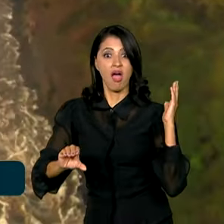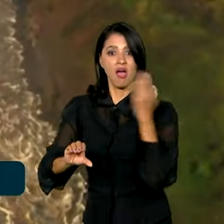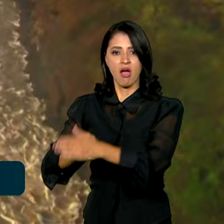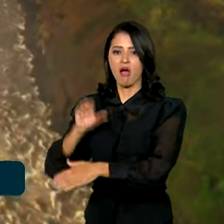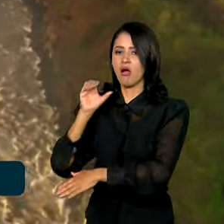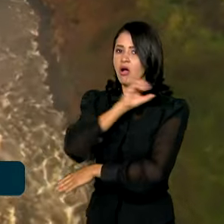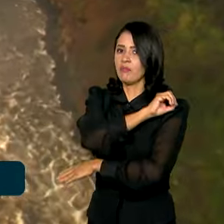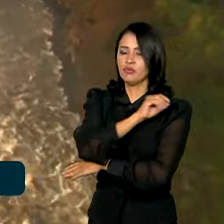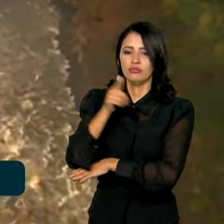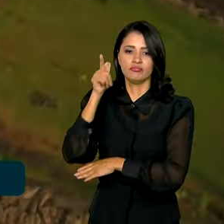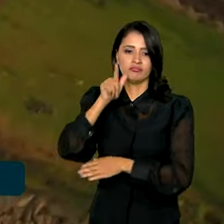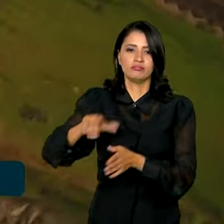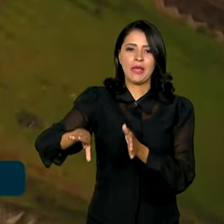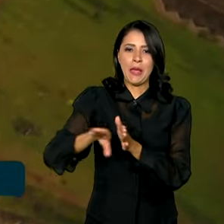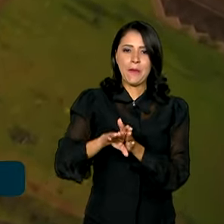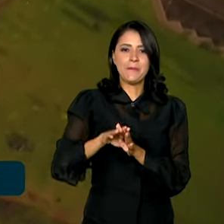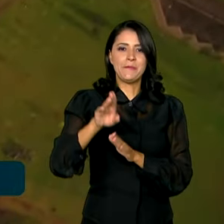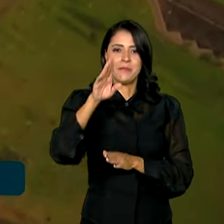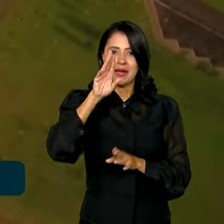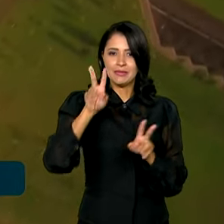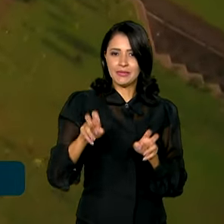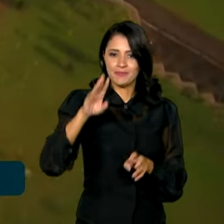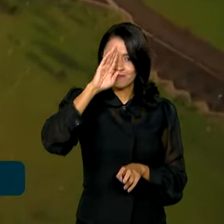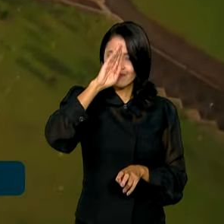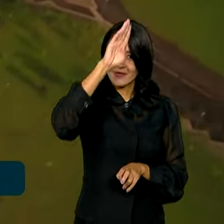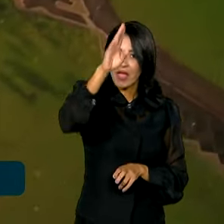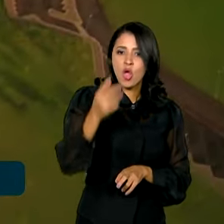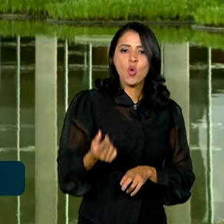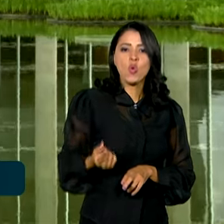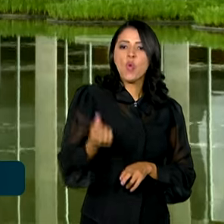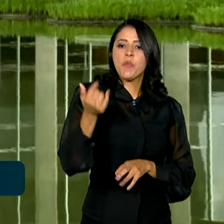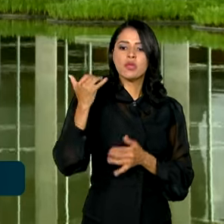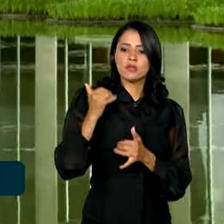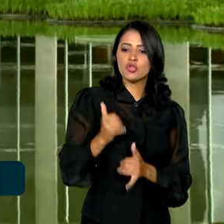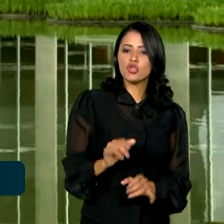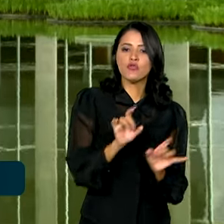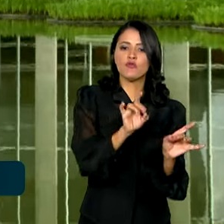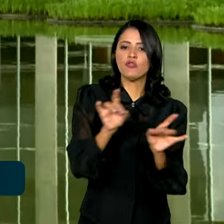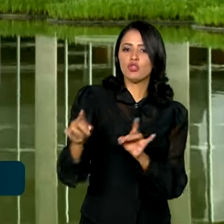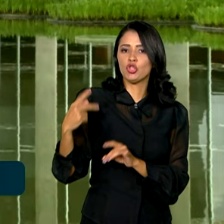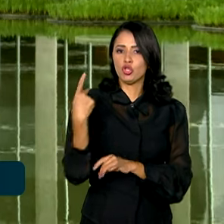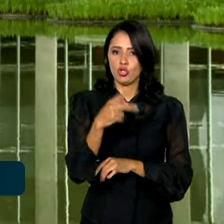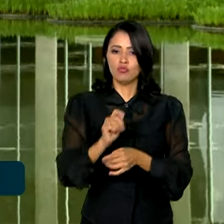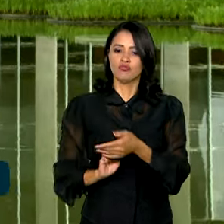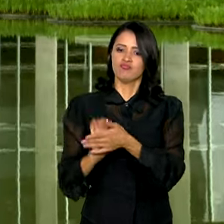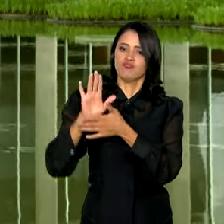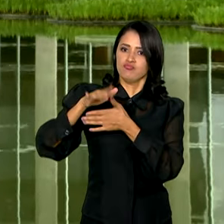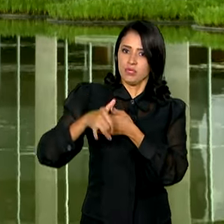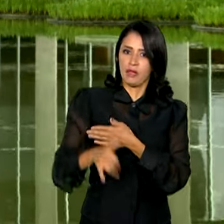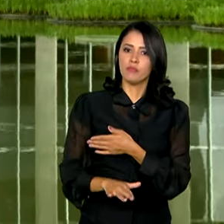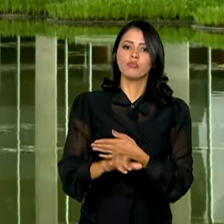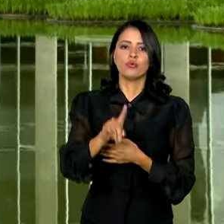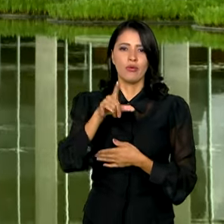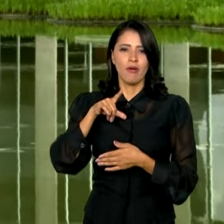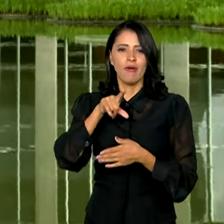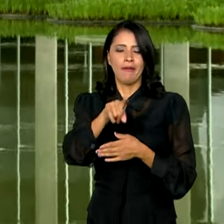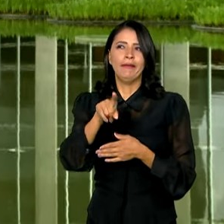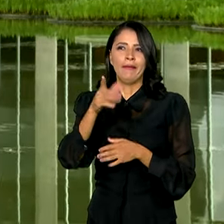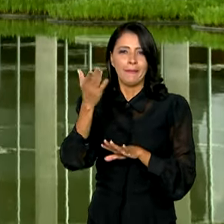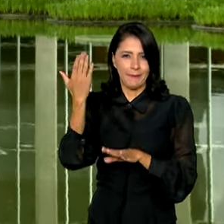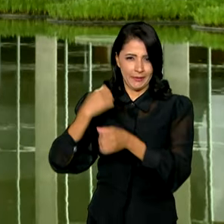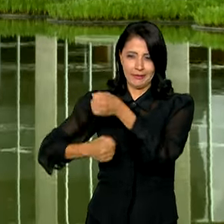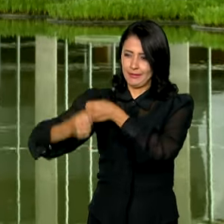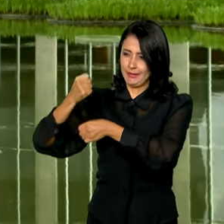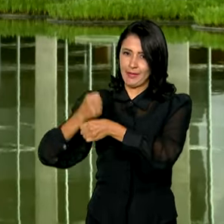principal foi o preço da energia vendida pela hidrelétrica de Itaipu. O impasse sobre o valor da tarifa se estende desde o ano